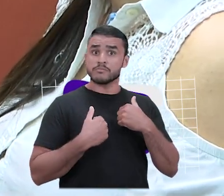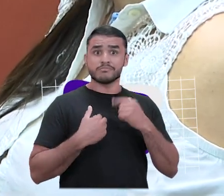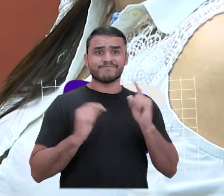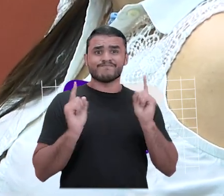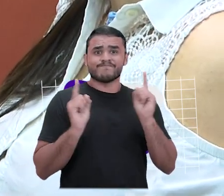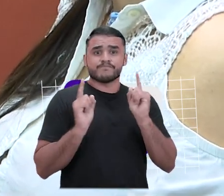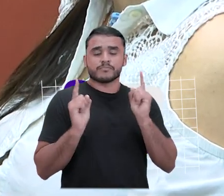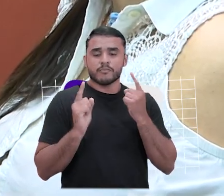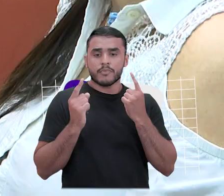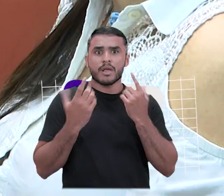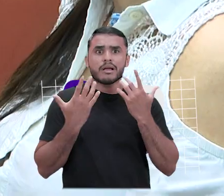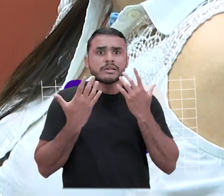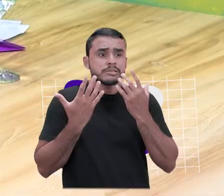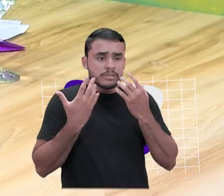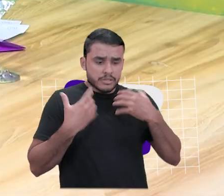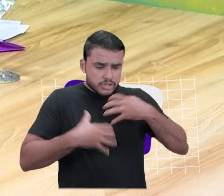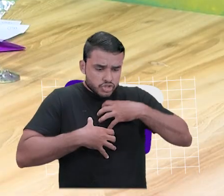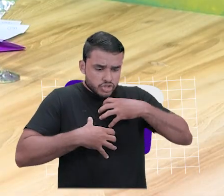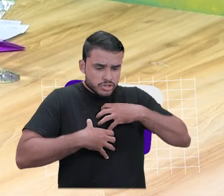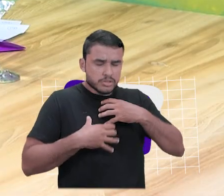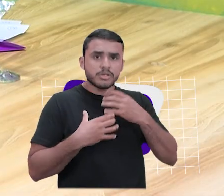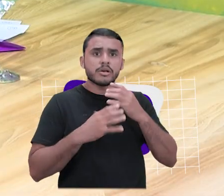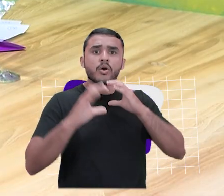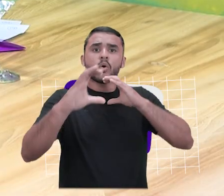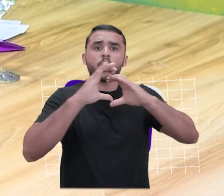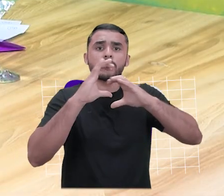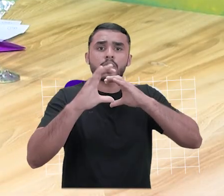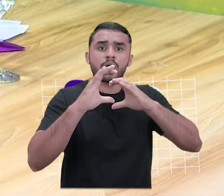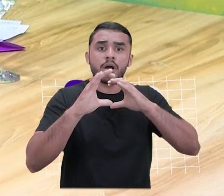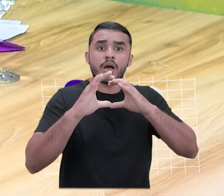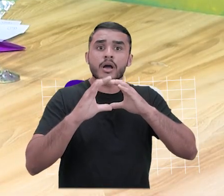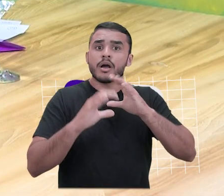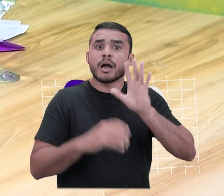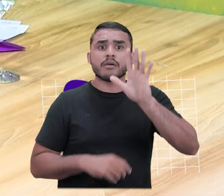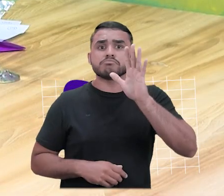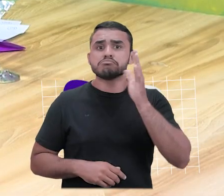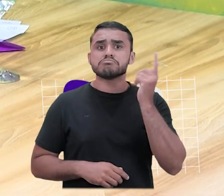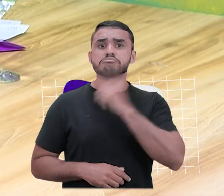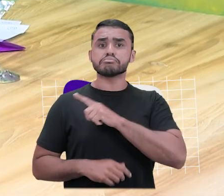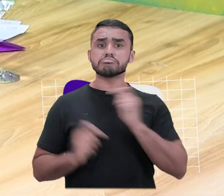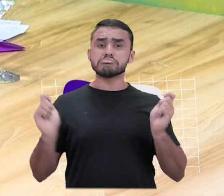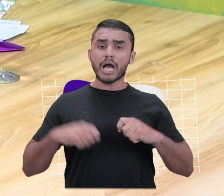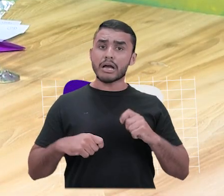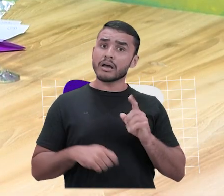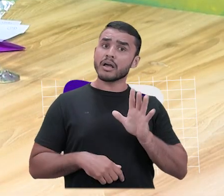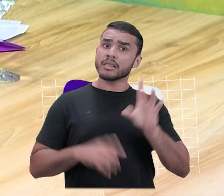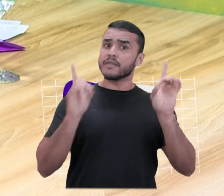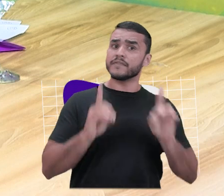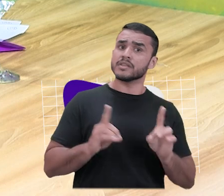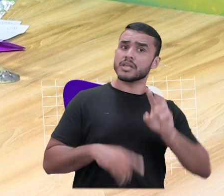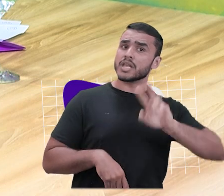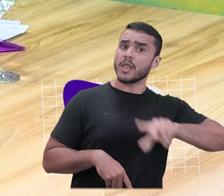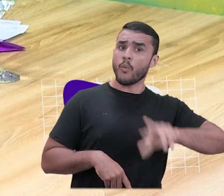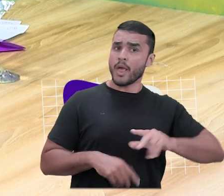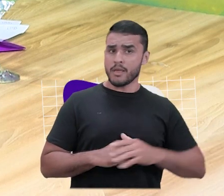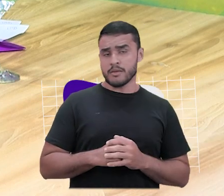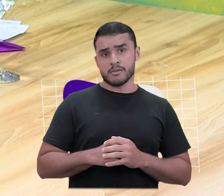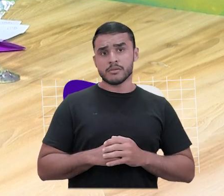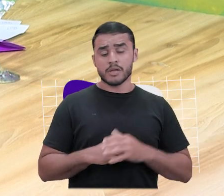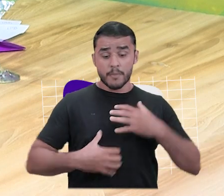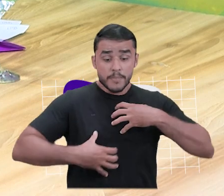Já é o suficiente se tiver um acolhimento. Exato. E aí não é um déficit. Não é um déficit, É sobre isso.